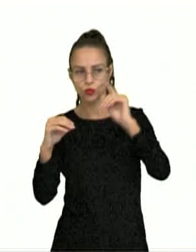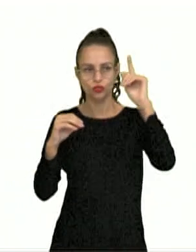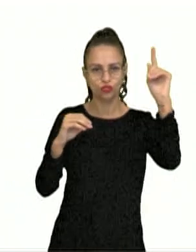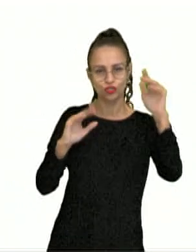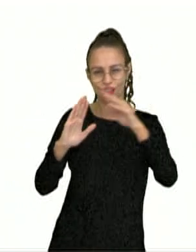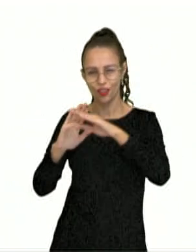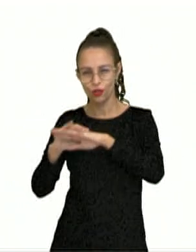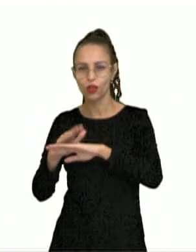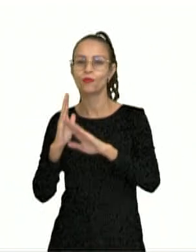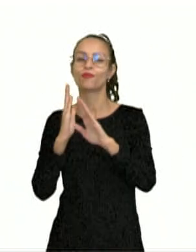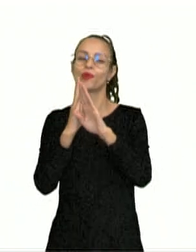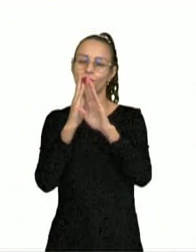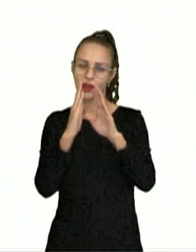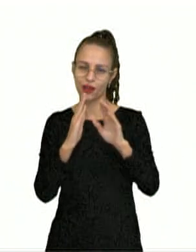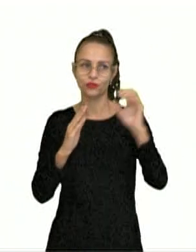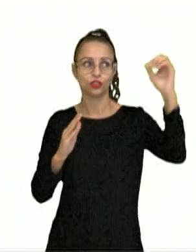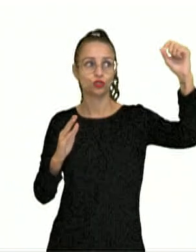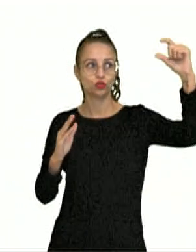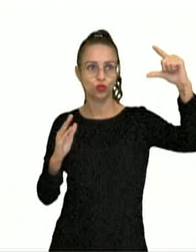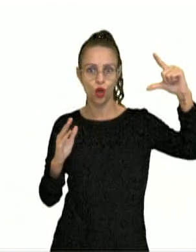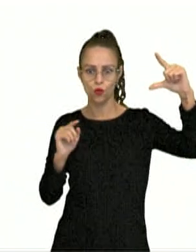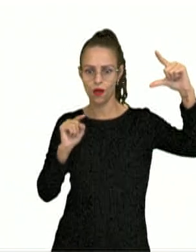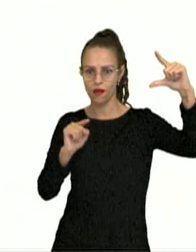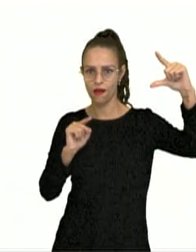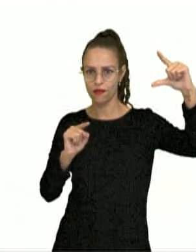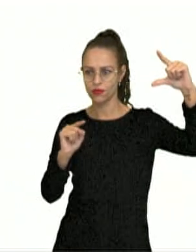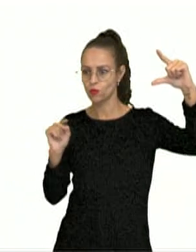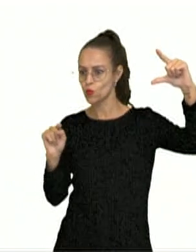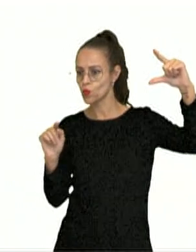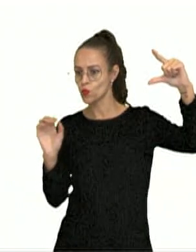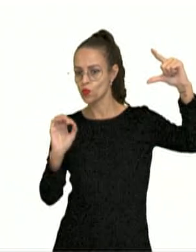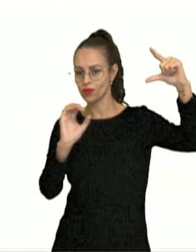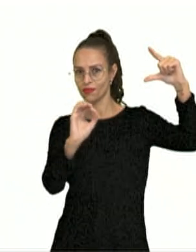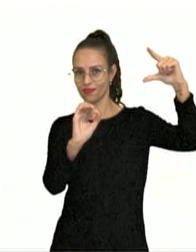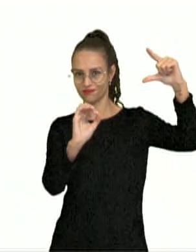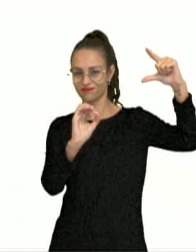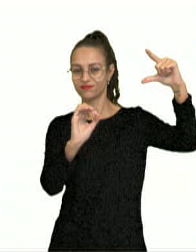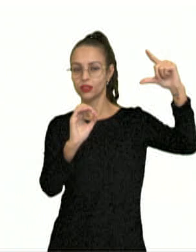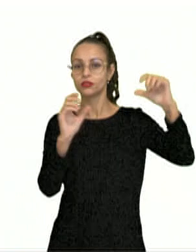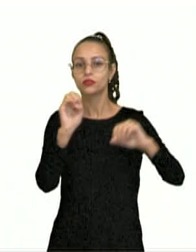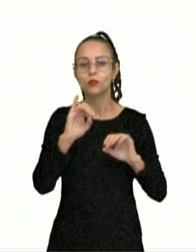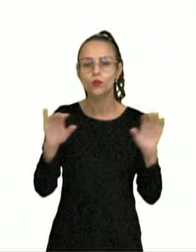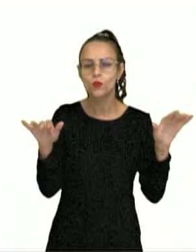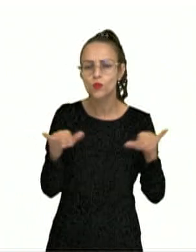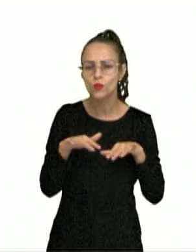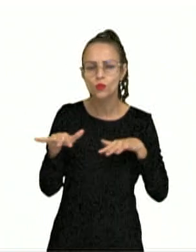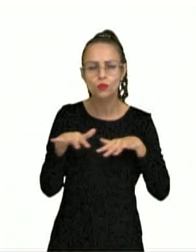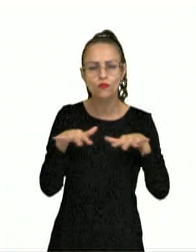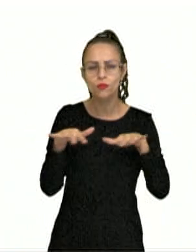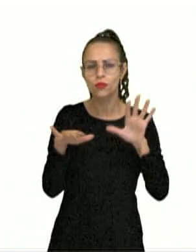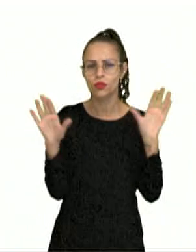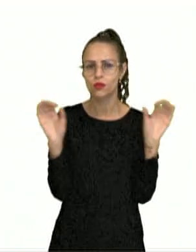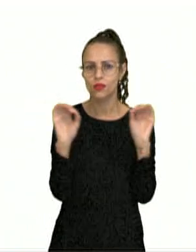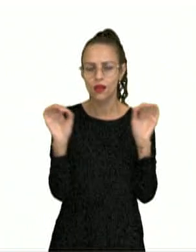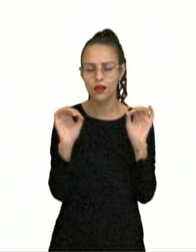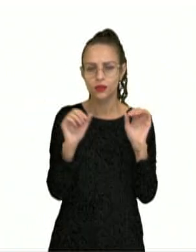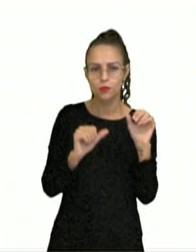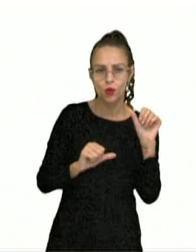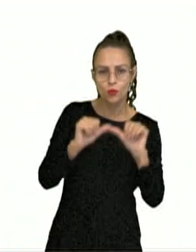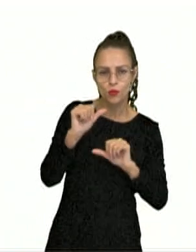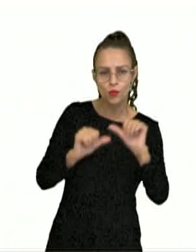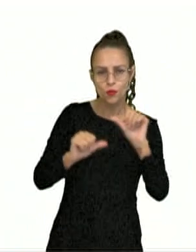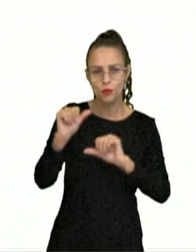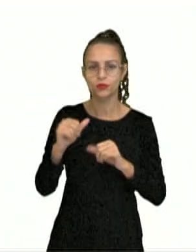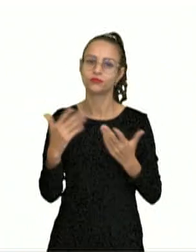rotação. E aí nós teríamos, se a Terra não realizasse esse movimento e não tivesse essa alternância entre dias e noites,